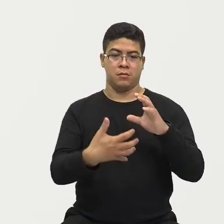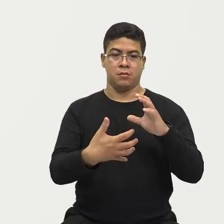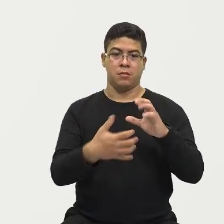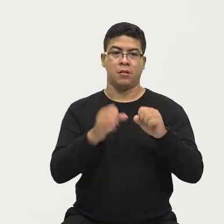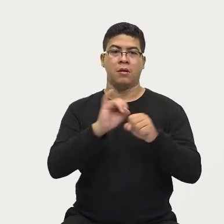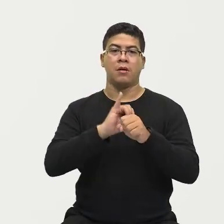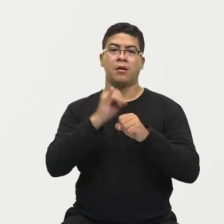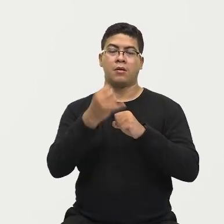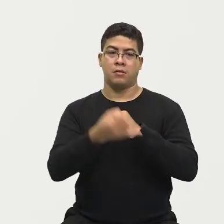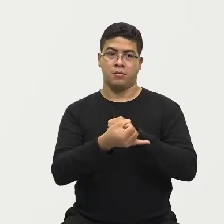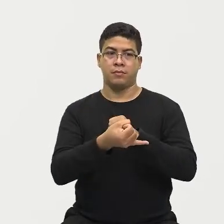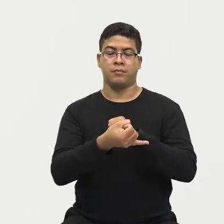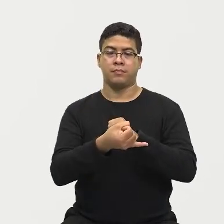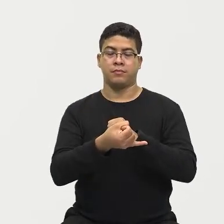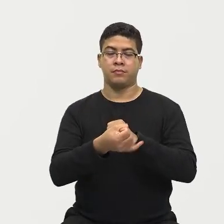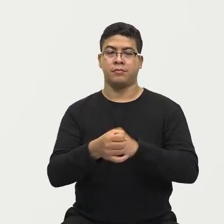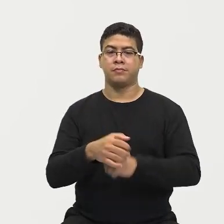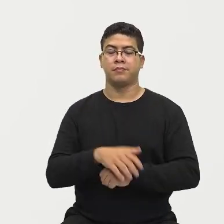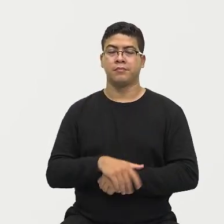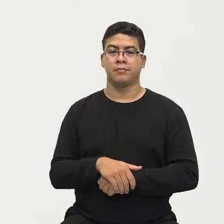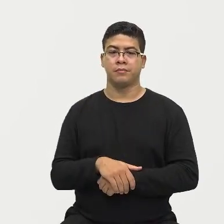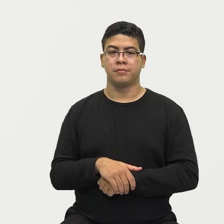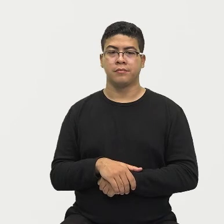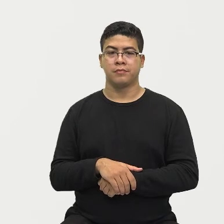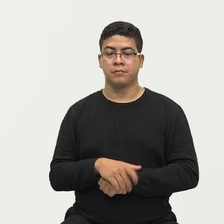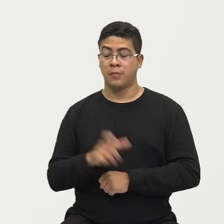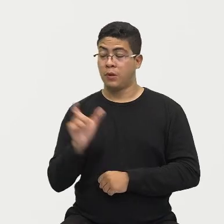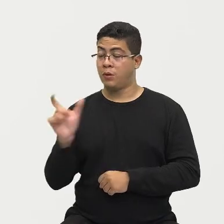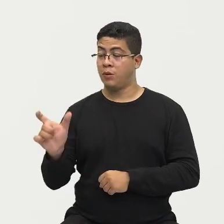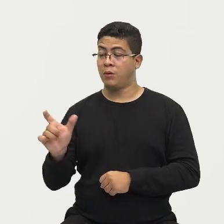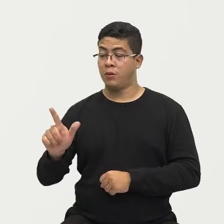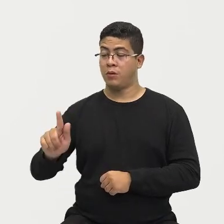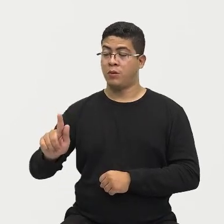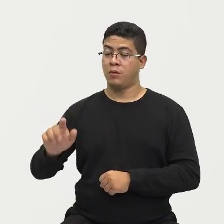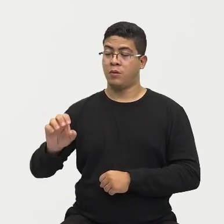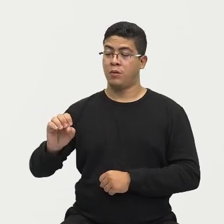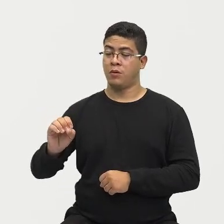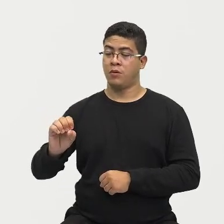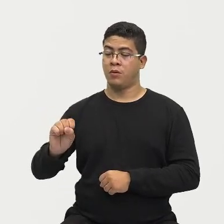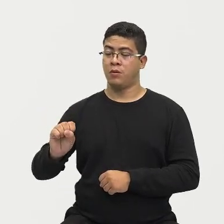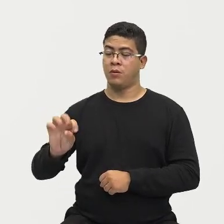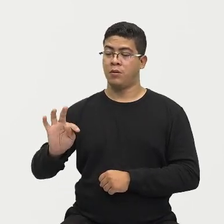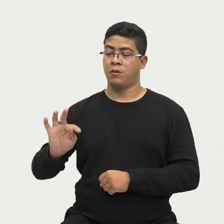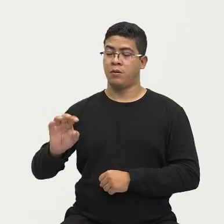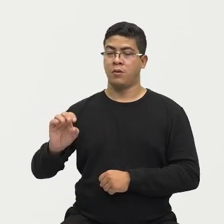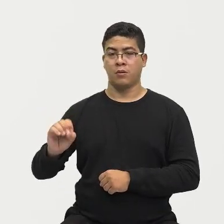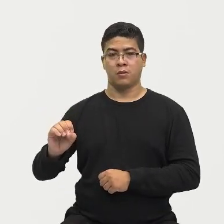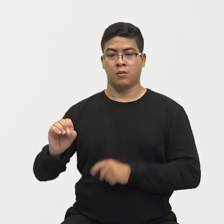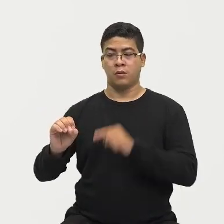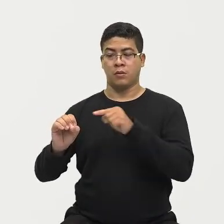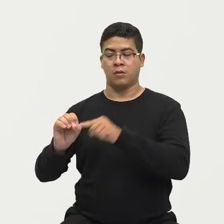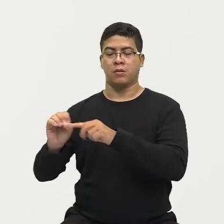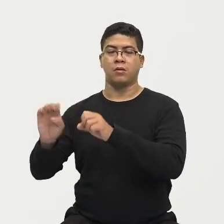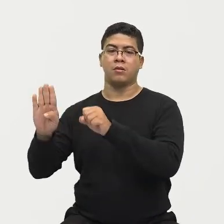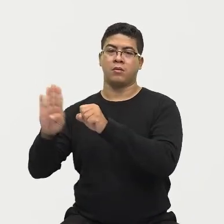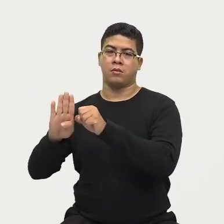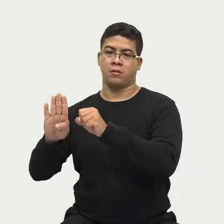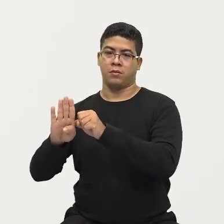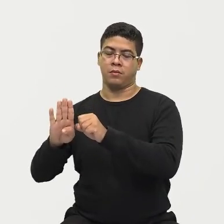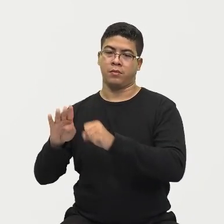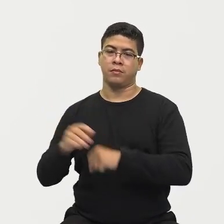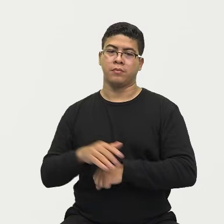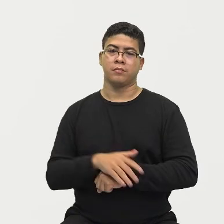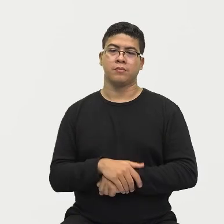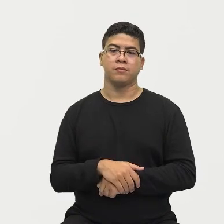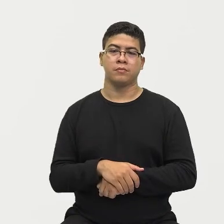adjetivo, uma característica do substantivo. Olha só outro exemplo aqui, ó, o pessoal estiloso aí